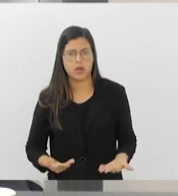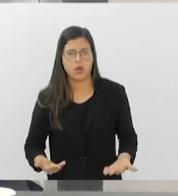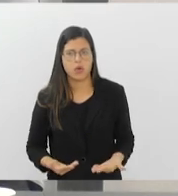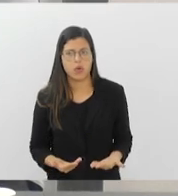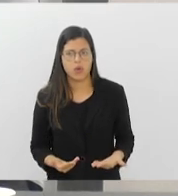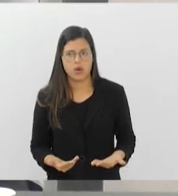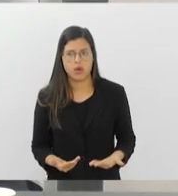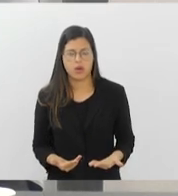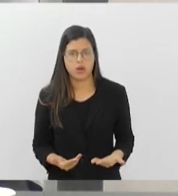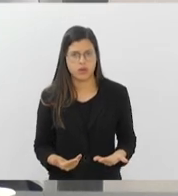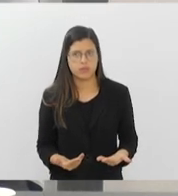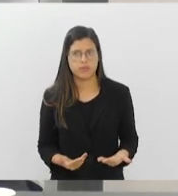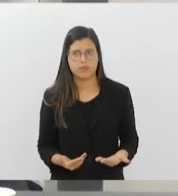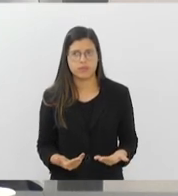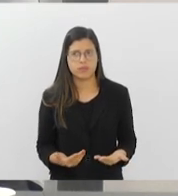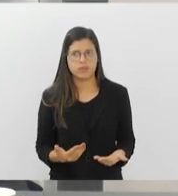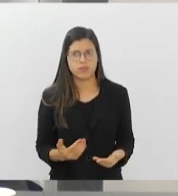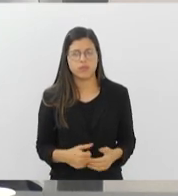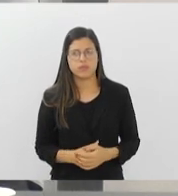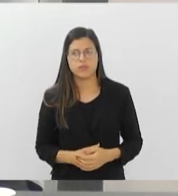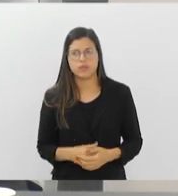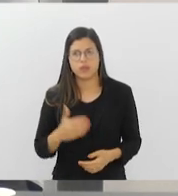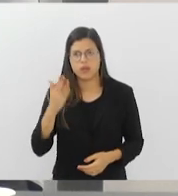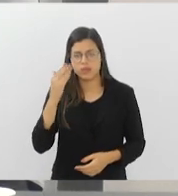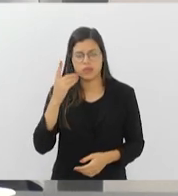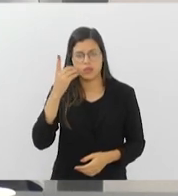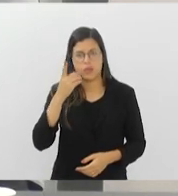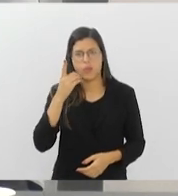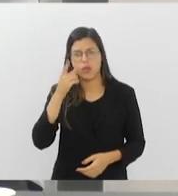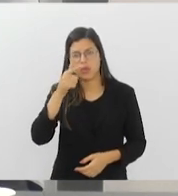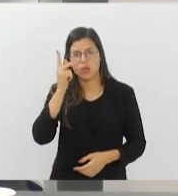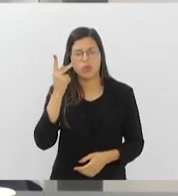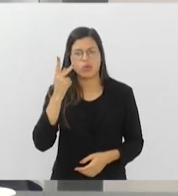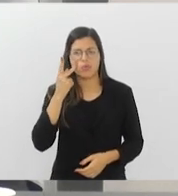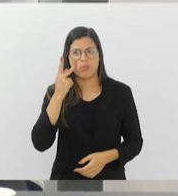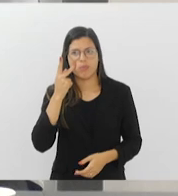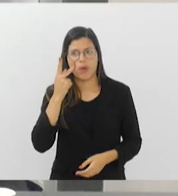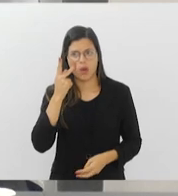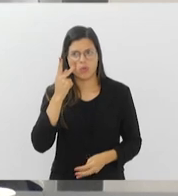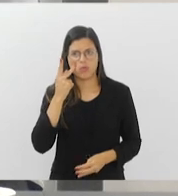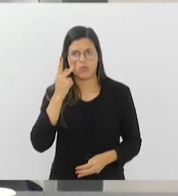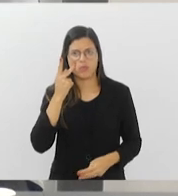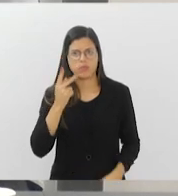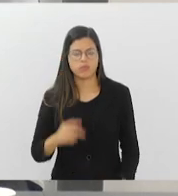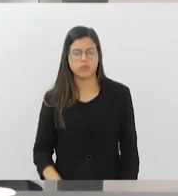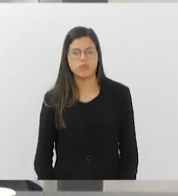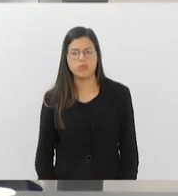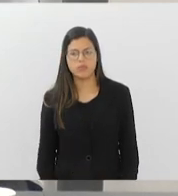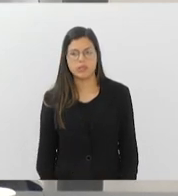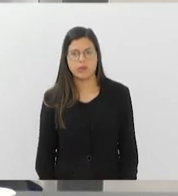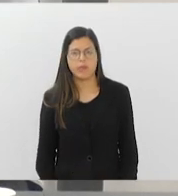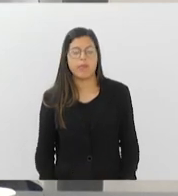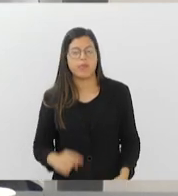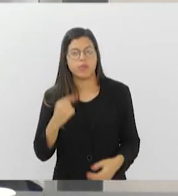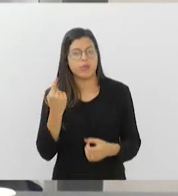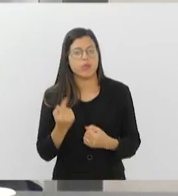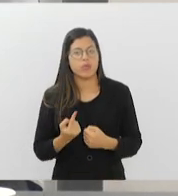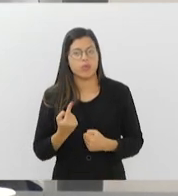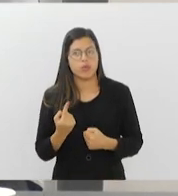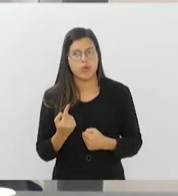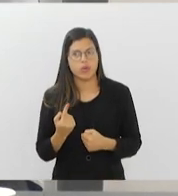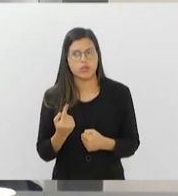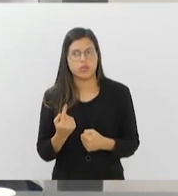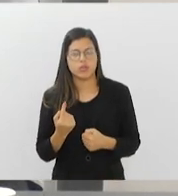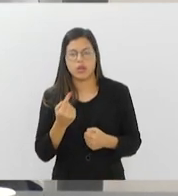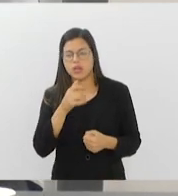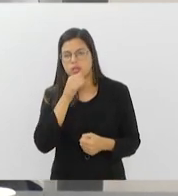Paulo vai usar a palavra, mas usar aqui só por amor ao debate, deputado Luiz Paulo. Quando a gente estabelece que nos